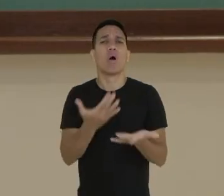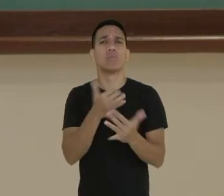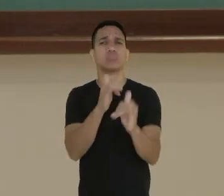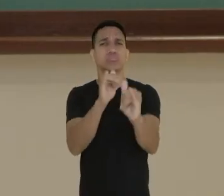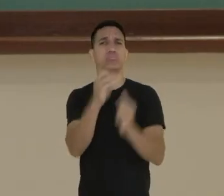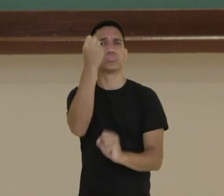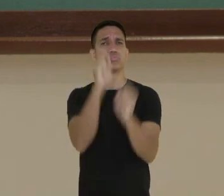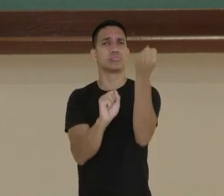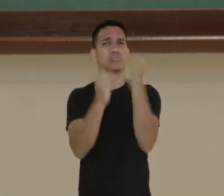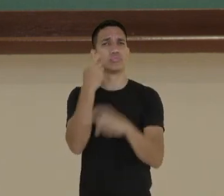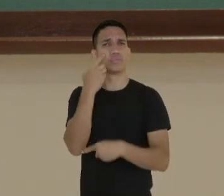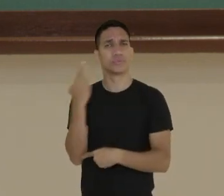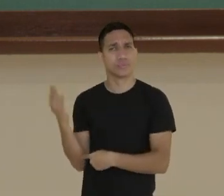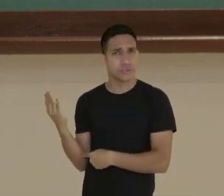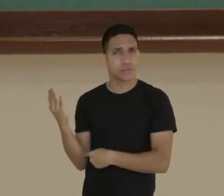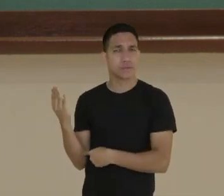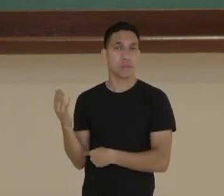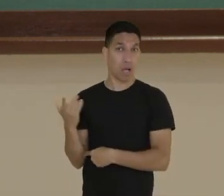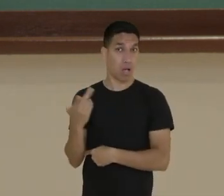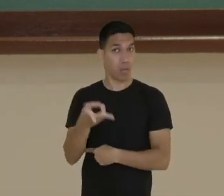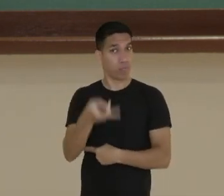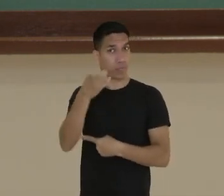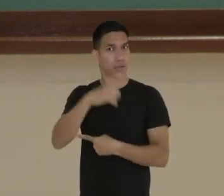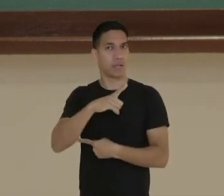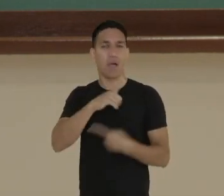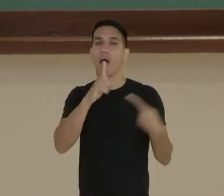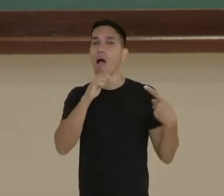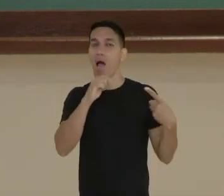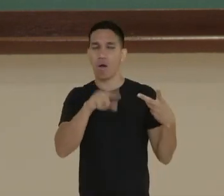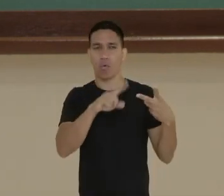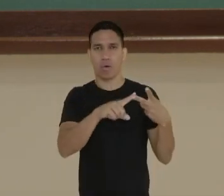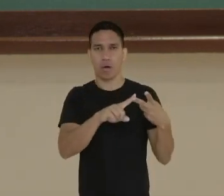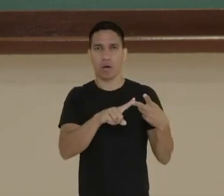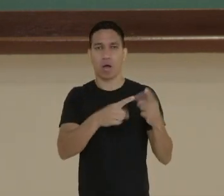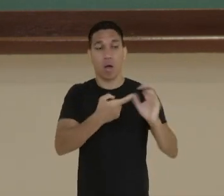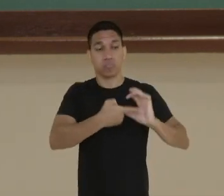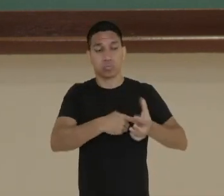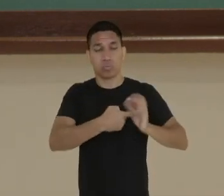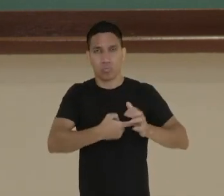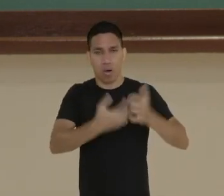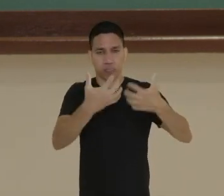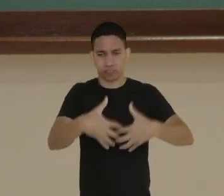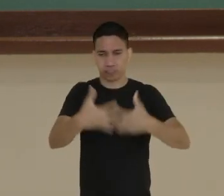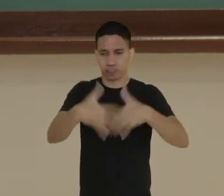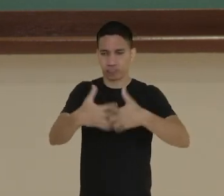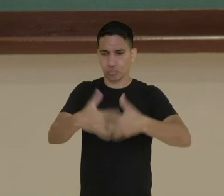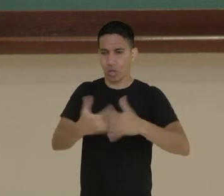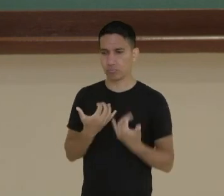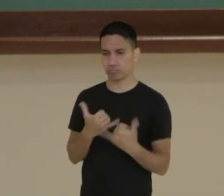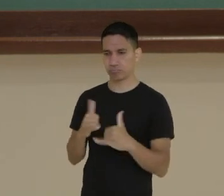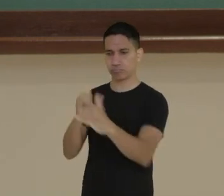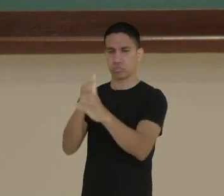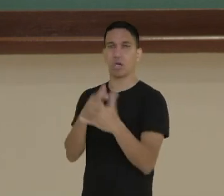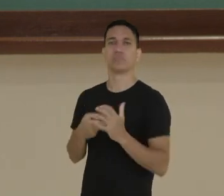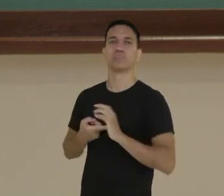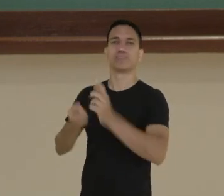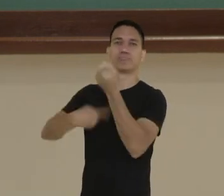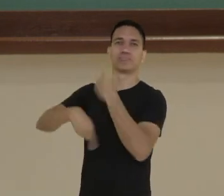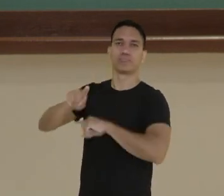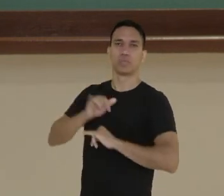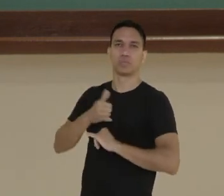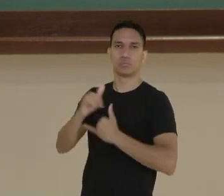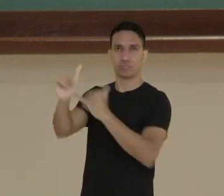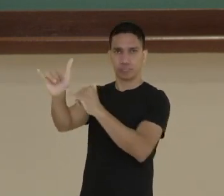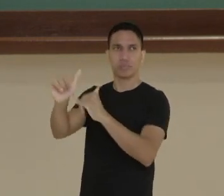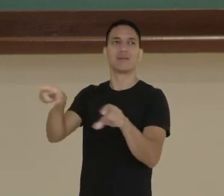seria essa? Vejam, nós temos água, bomba, reator, turbina, gerador, transformador